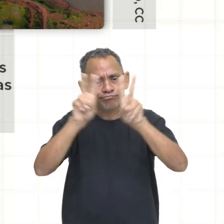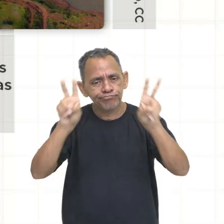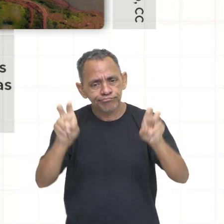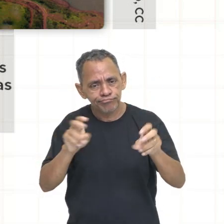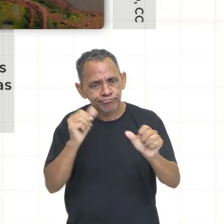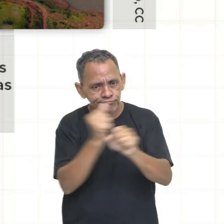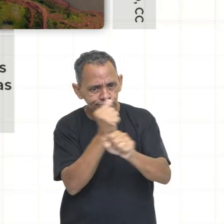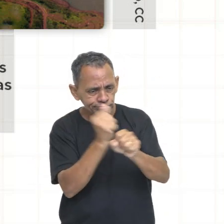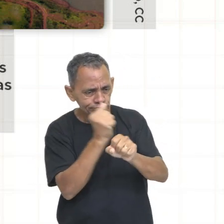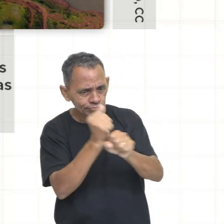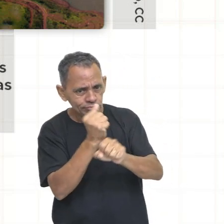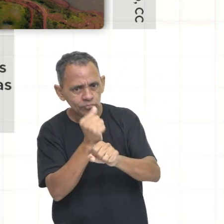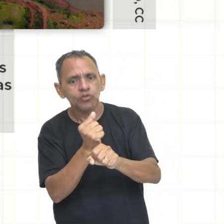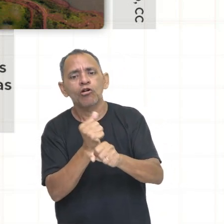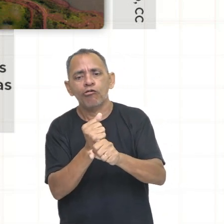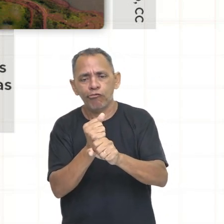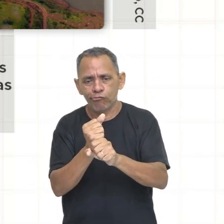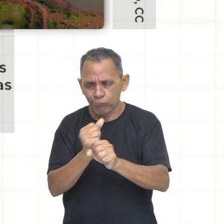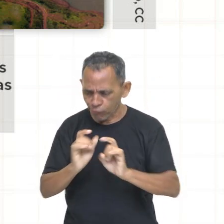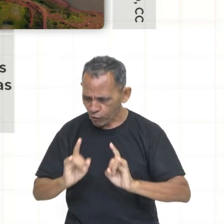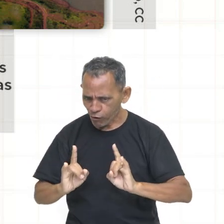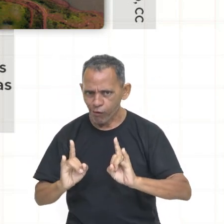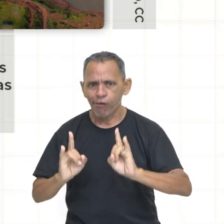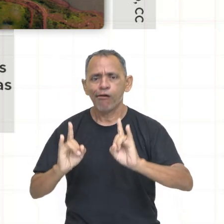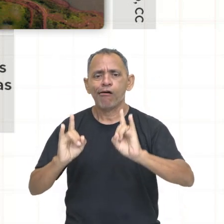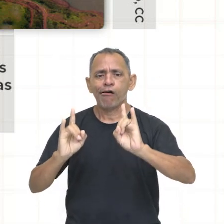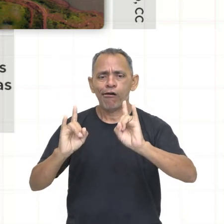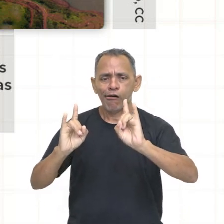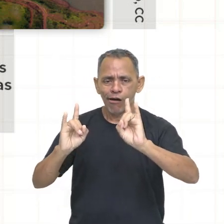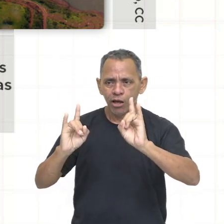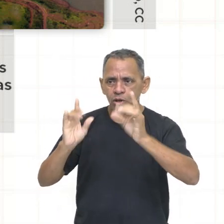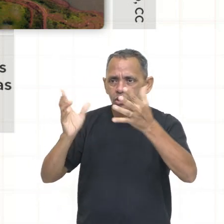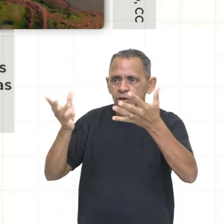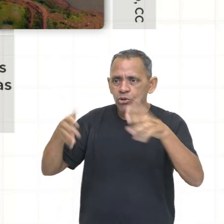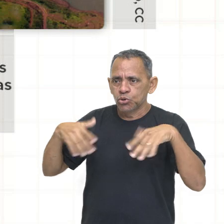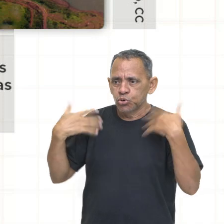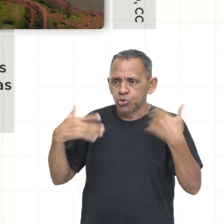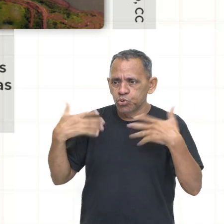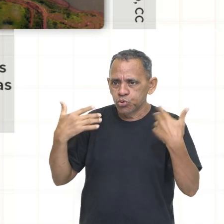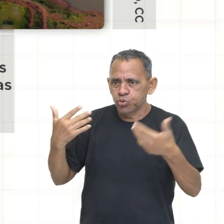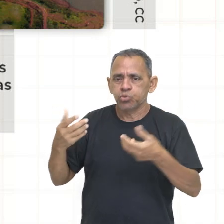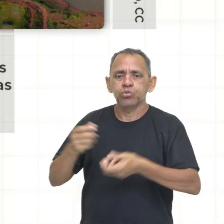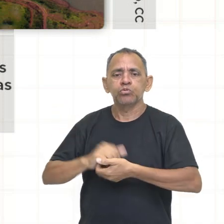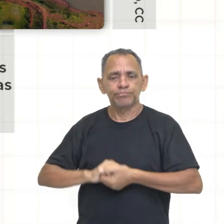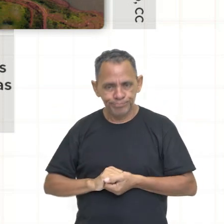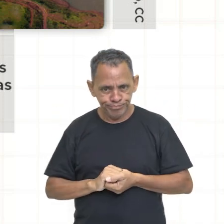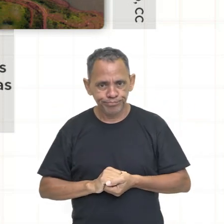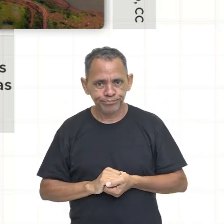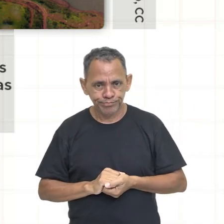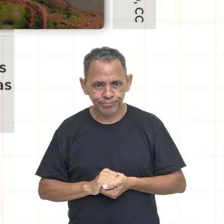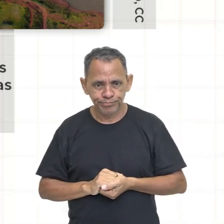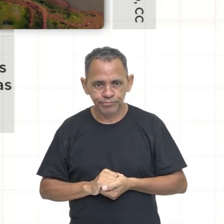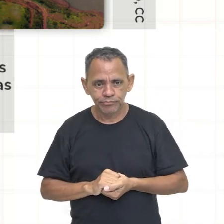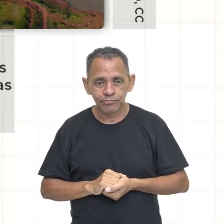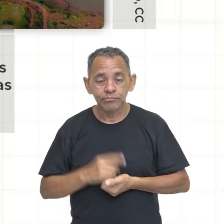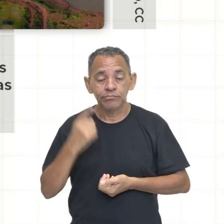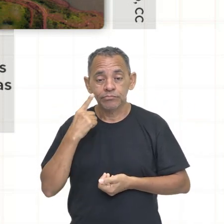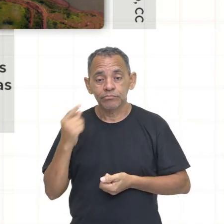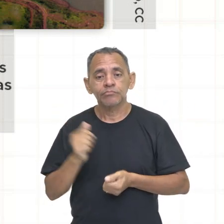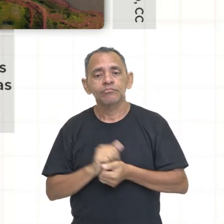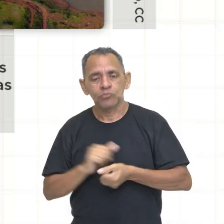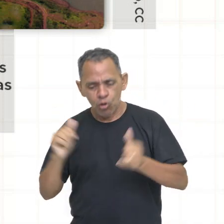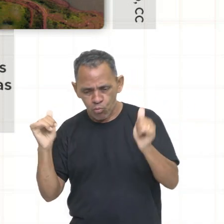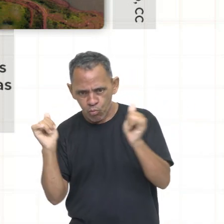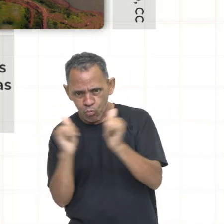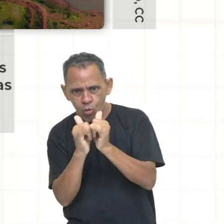de obras faraônicas, como vocês podem observar aqui nessa imagem. Aqui nós temos a usina de Itaipu, que